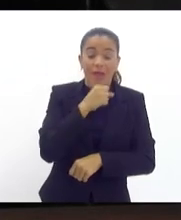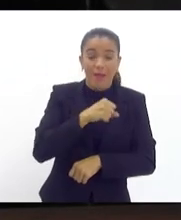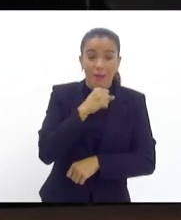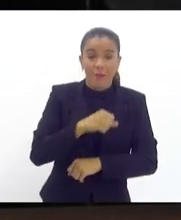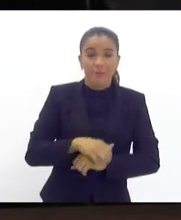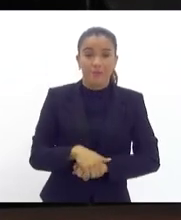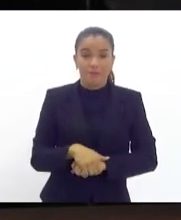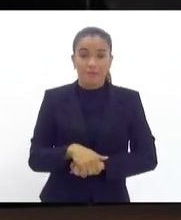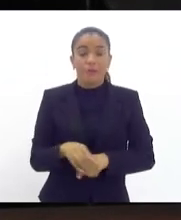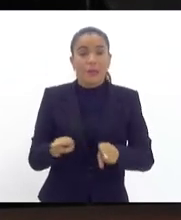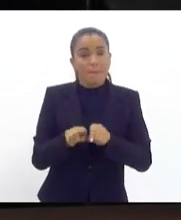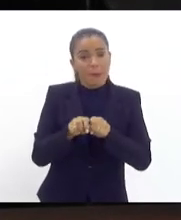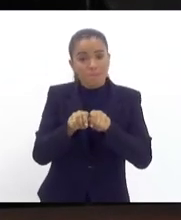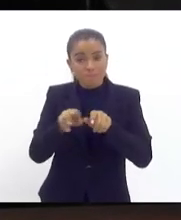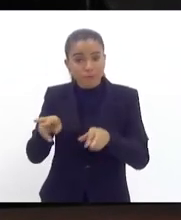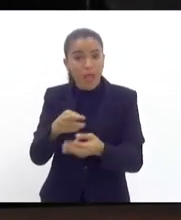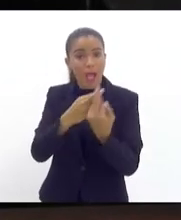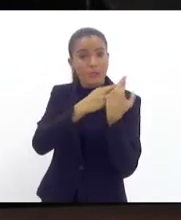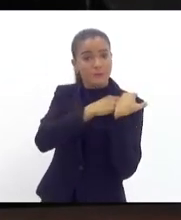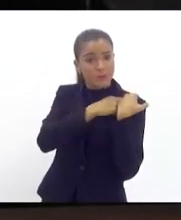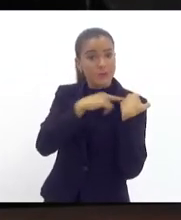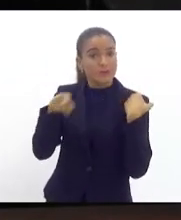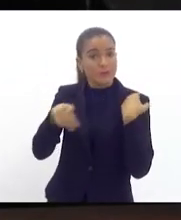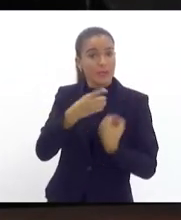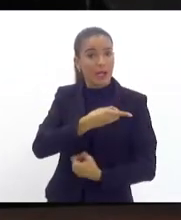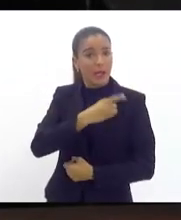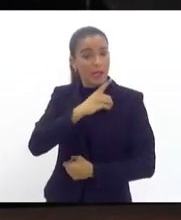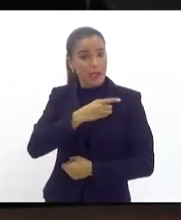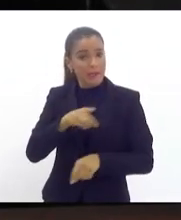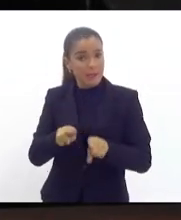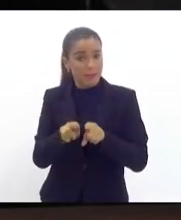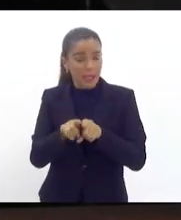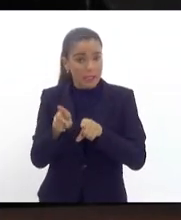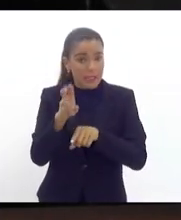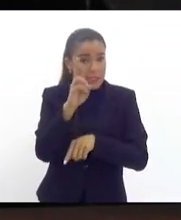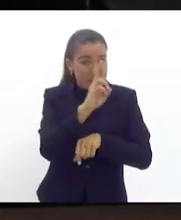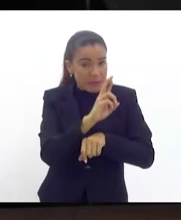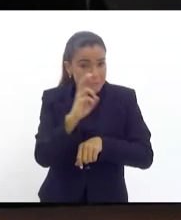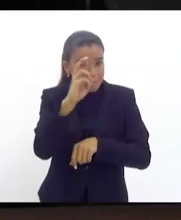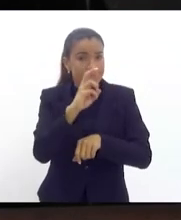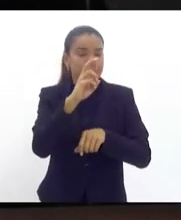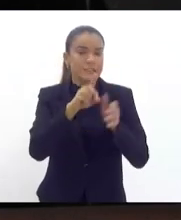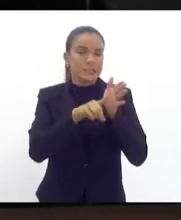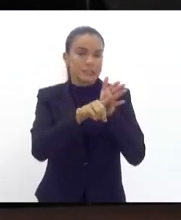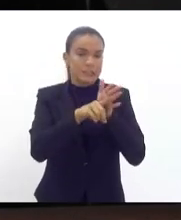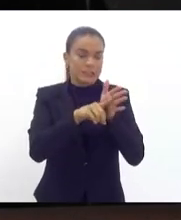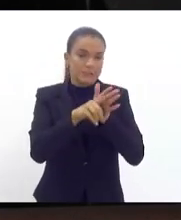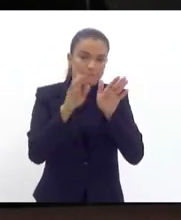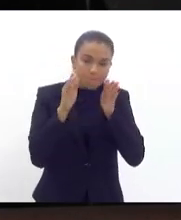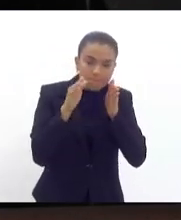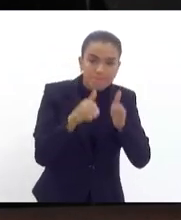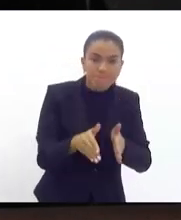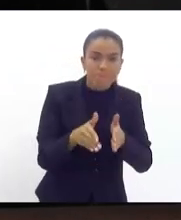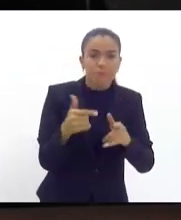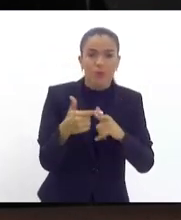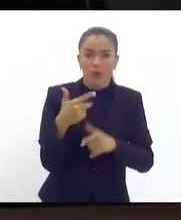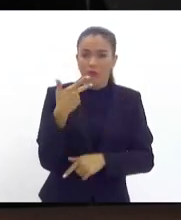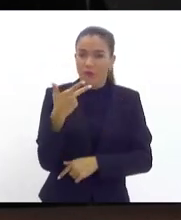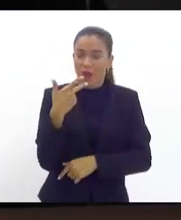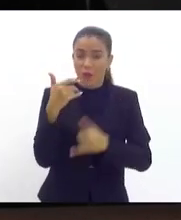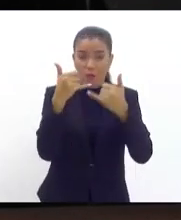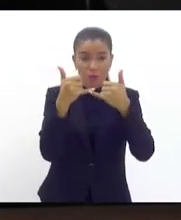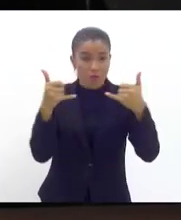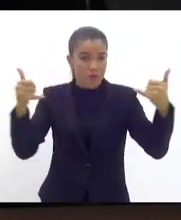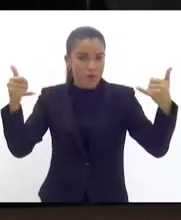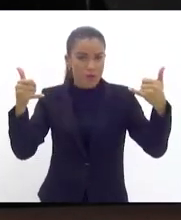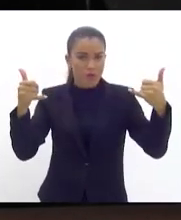Delegados atribuição também para essa fiscalização específica para essa investigação porque porque quando eu digo filho